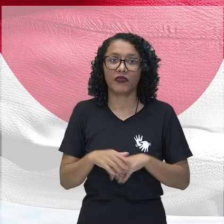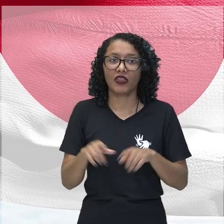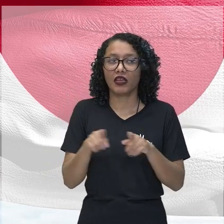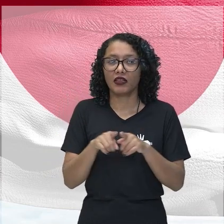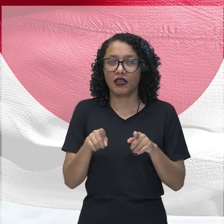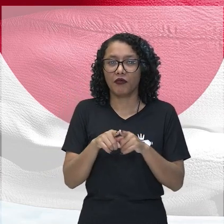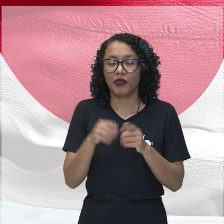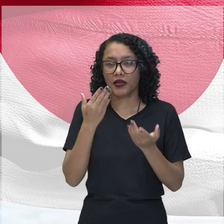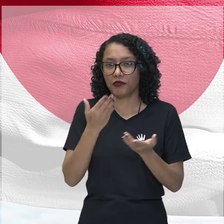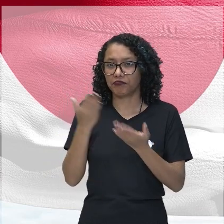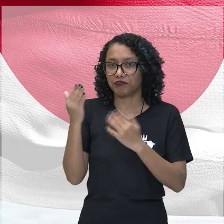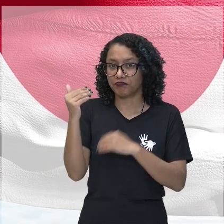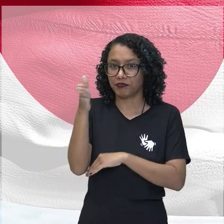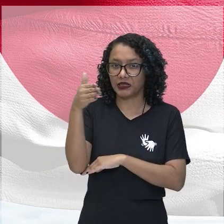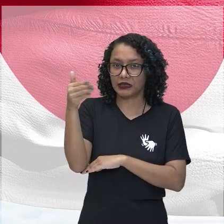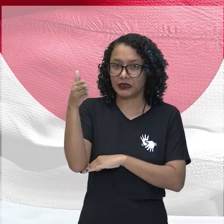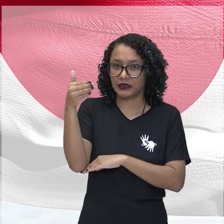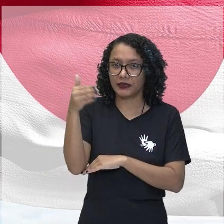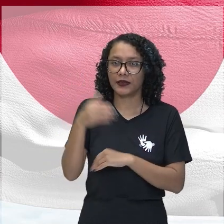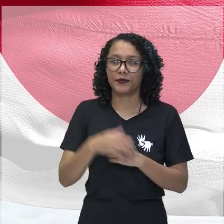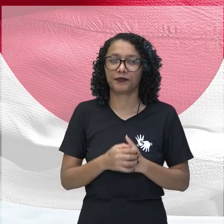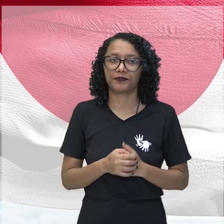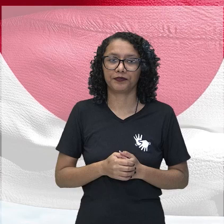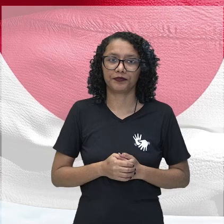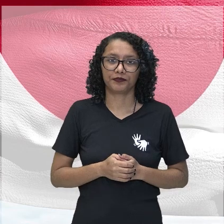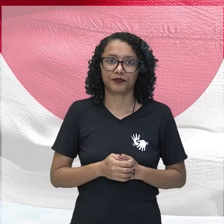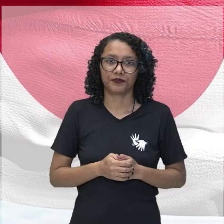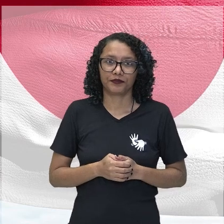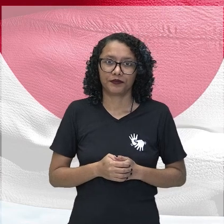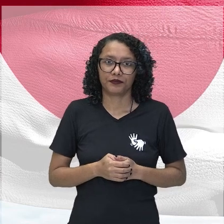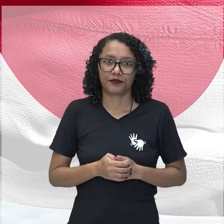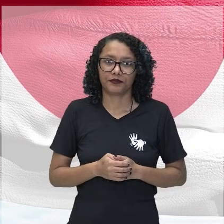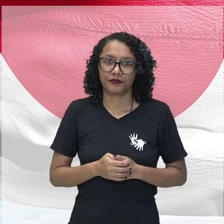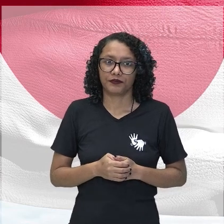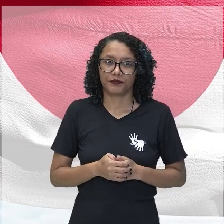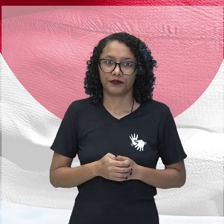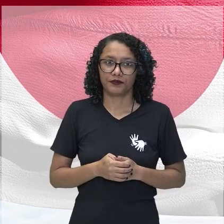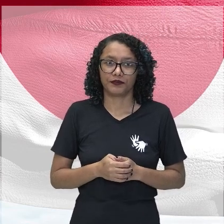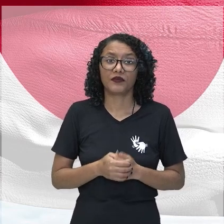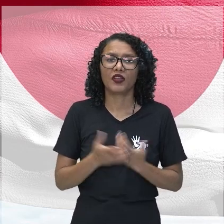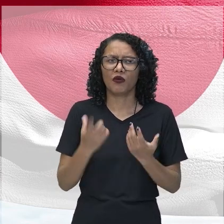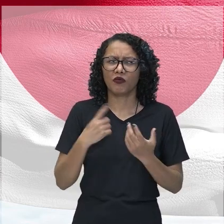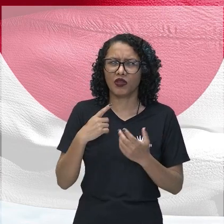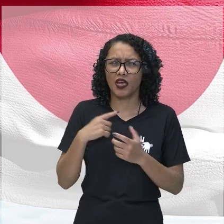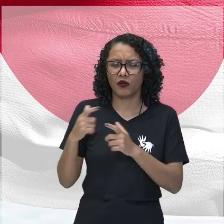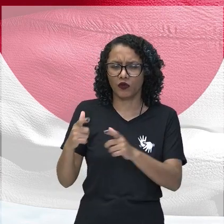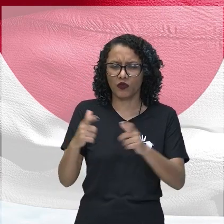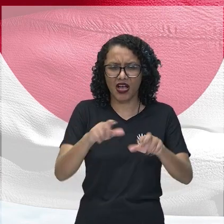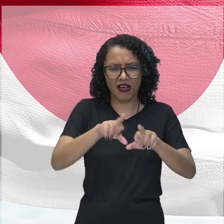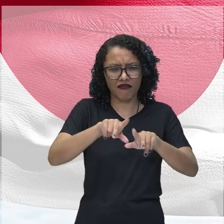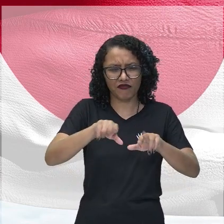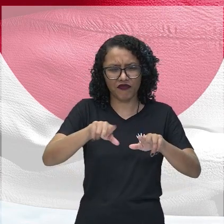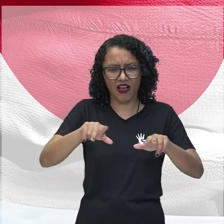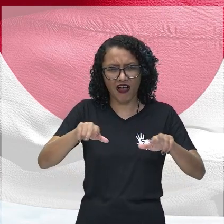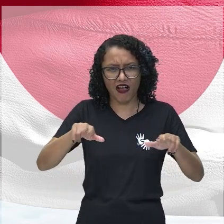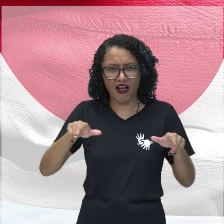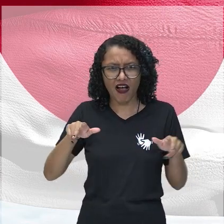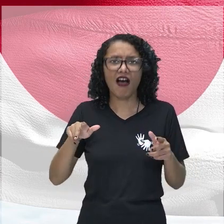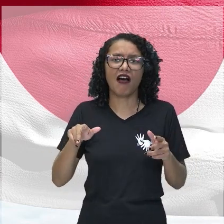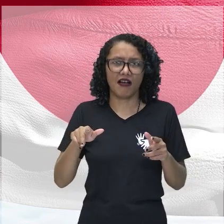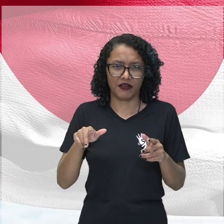sua bandeira, tá? É conhecido, gente, por sua paisagem diversificada e